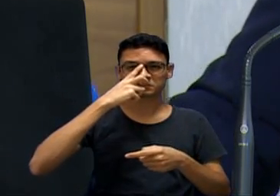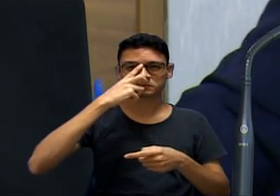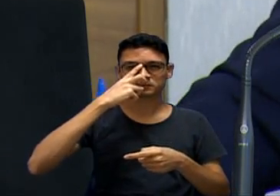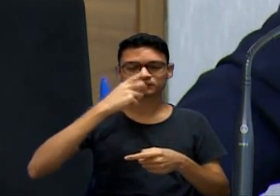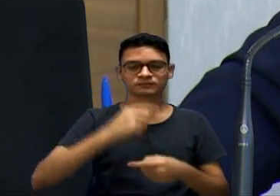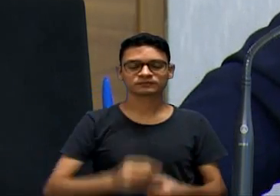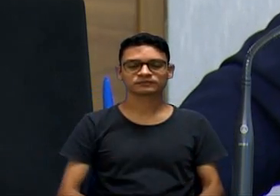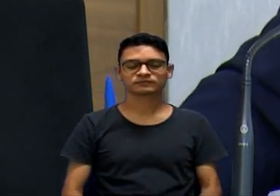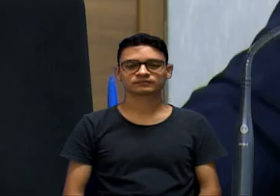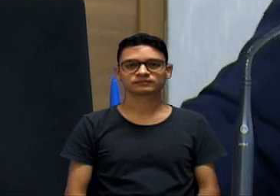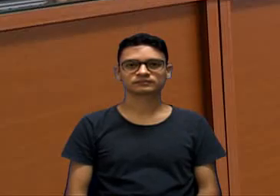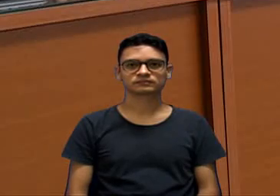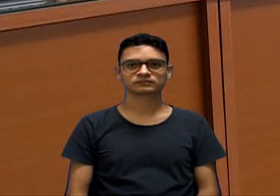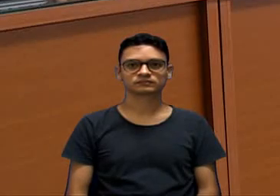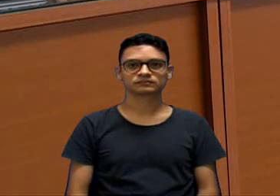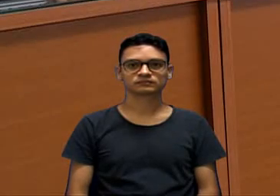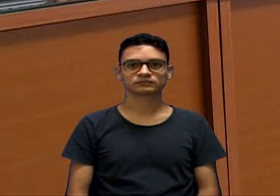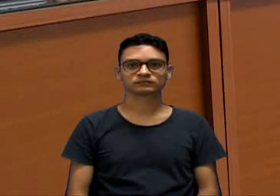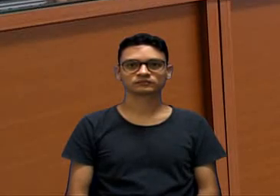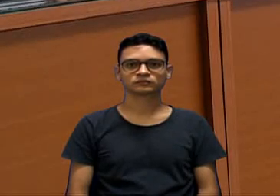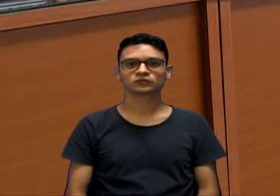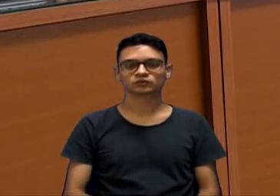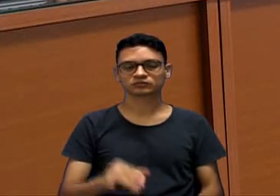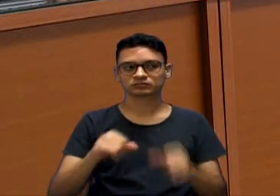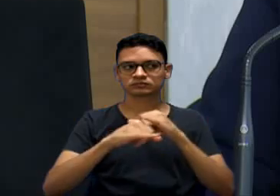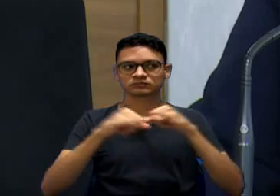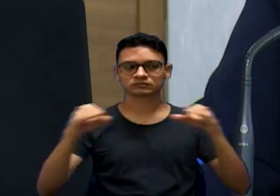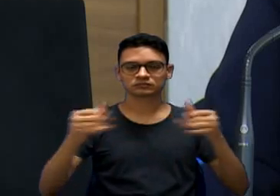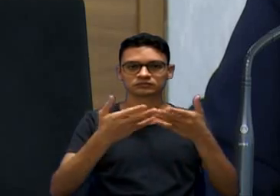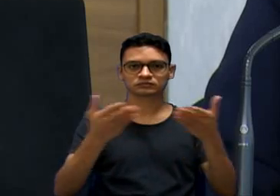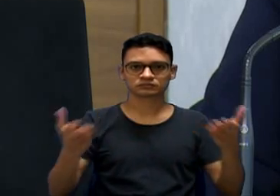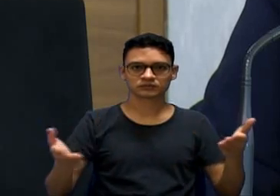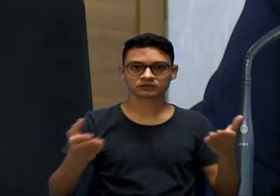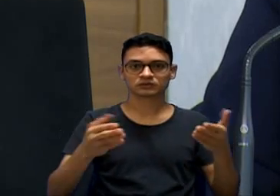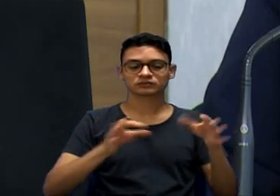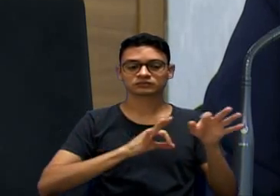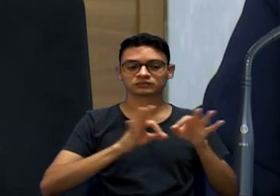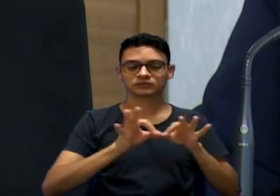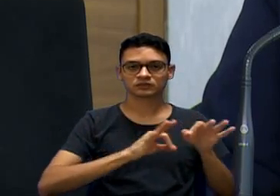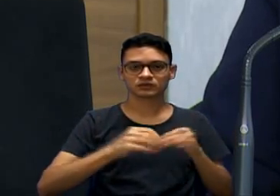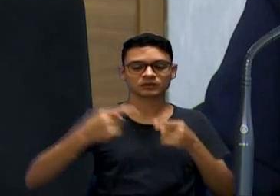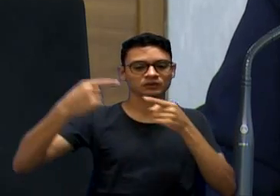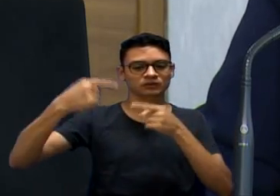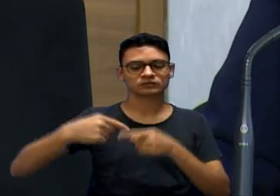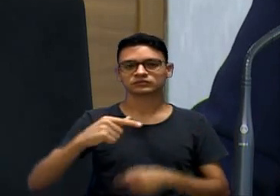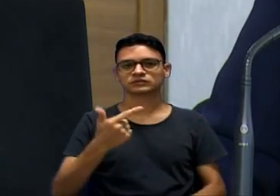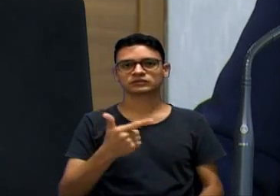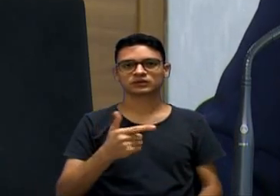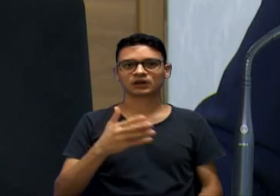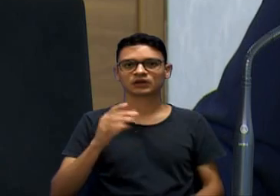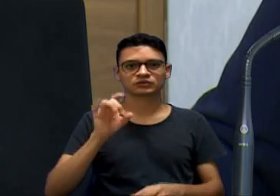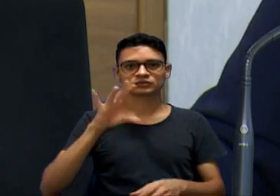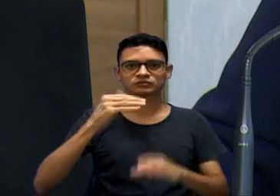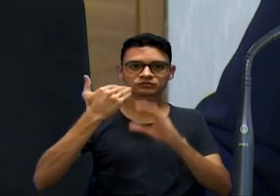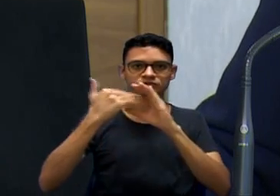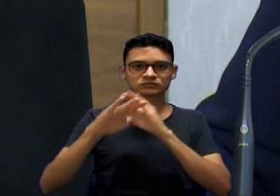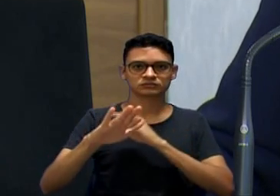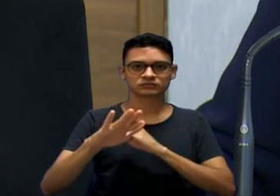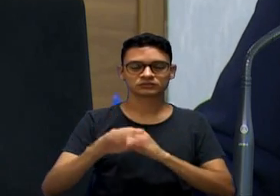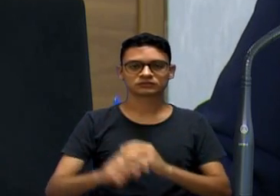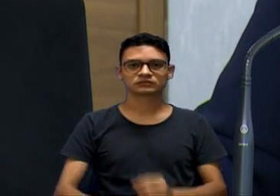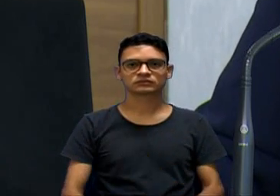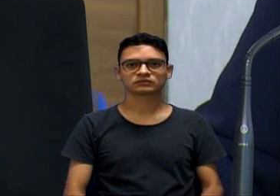Não tem discussão? Só para comunicar a casa, esse projeto não tem discussão. Então, só encaminhamento? Só encaminhamento. Presidente. Agora, estou